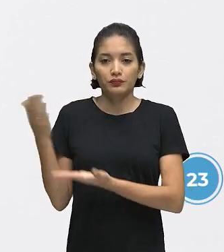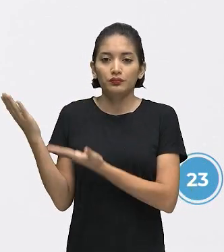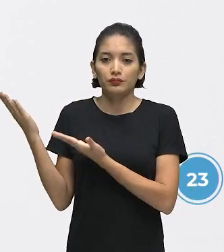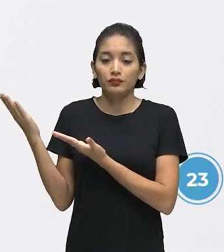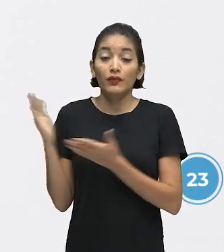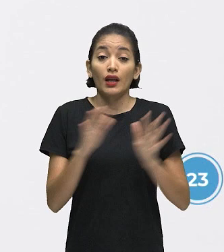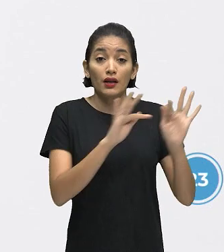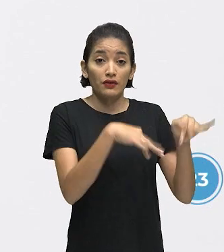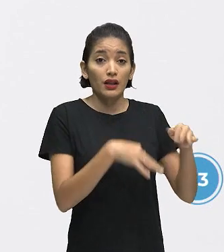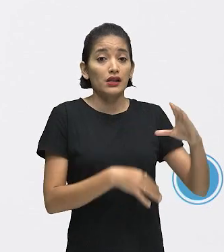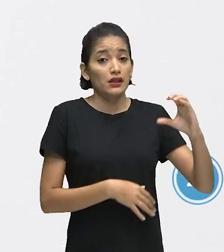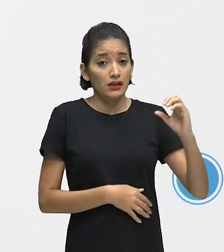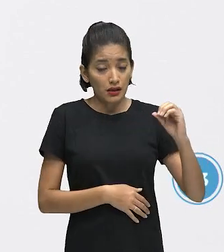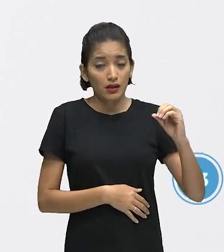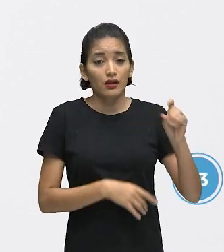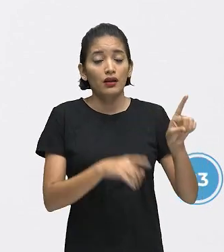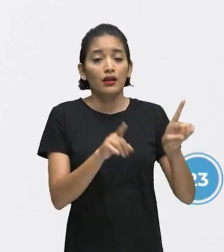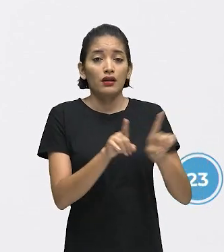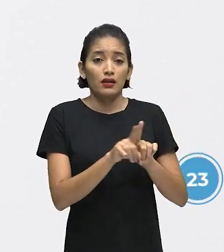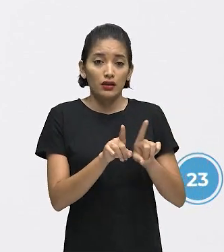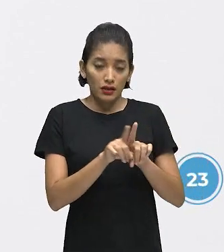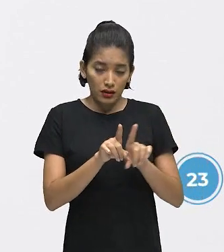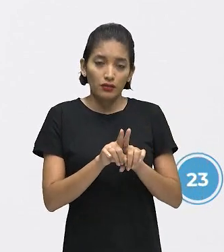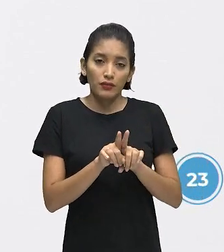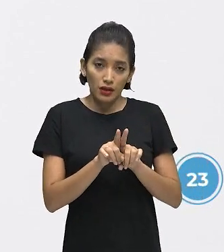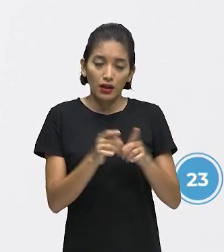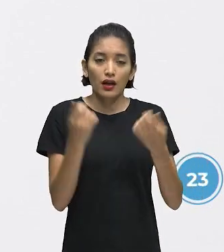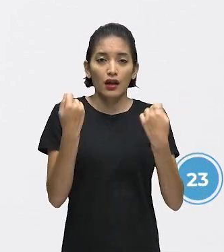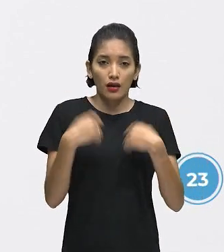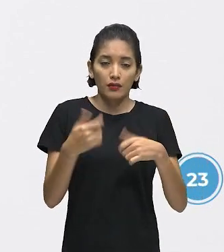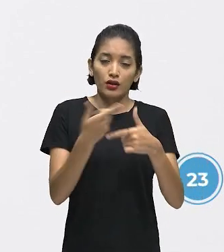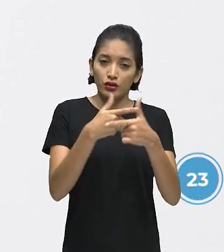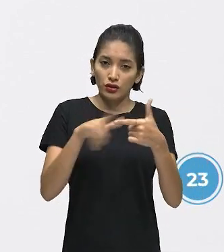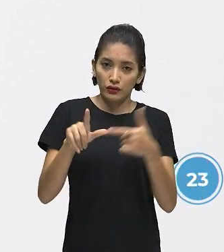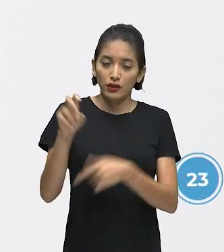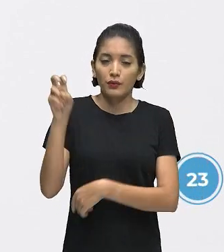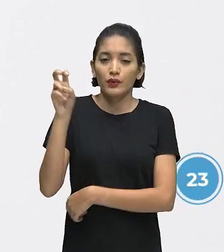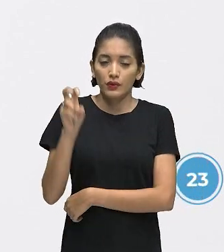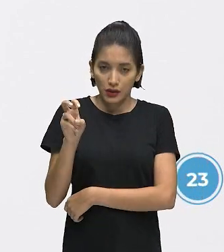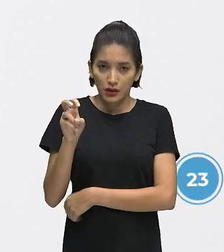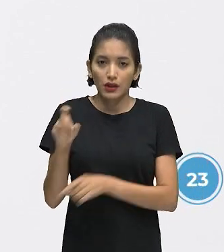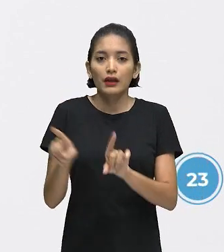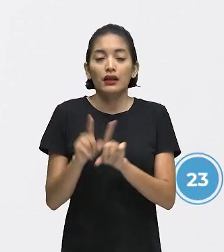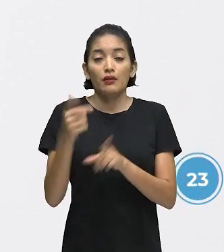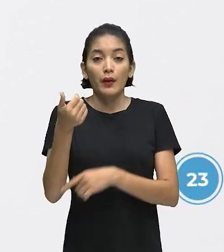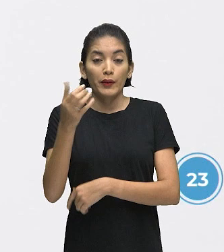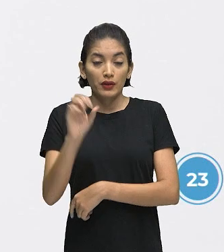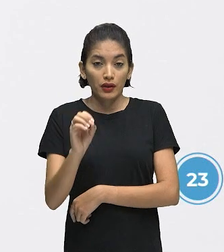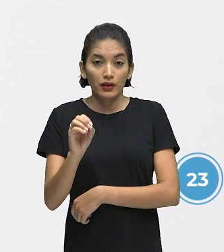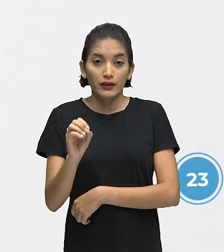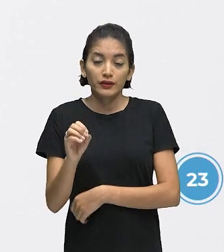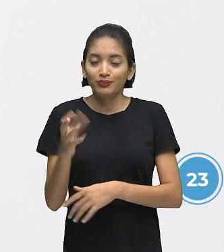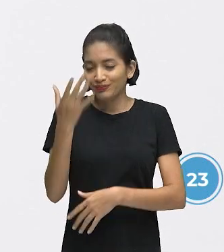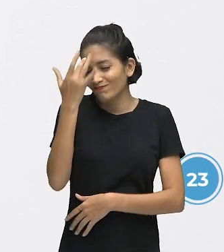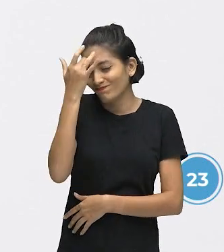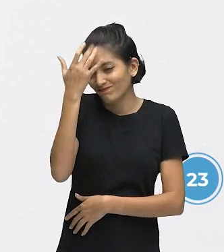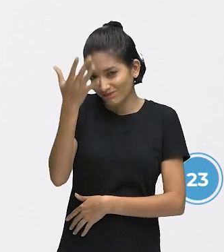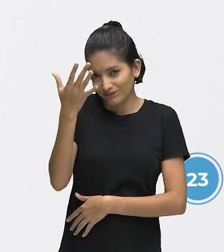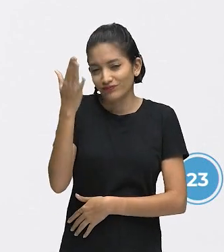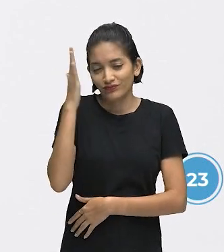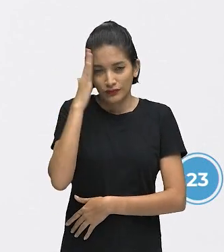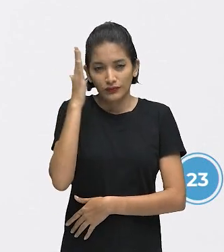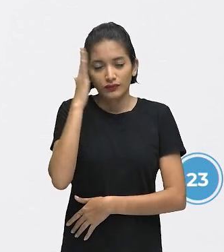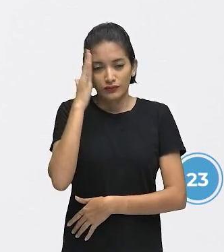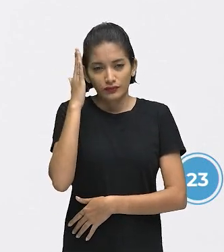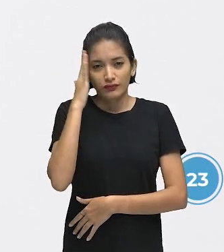Termina por 0, então ele vai ser divisível por 5 e por 10. O que é bem fácil da gente identificar,